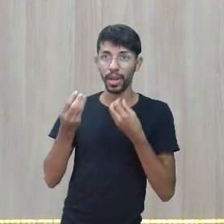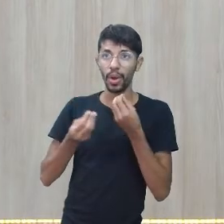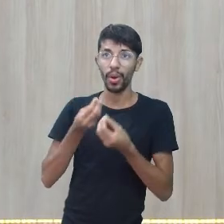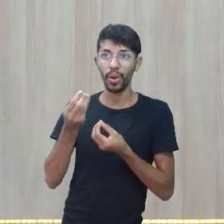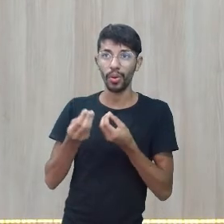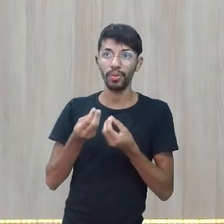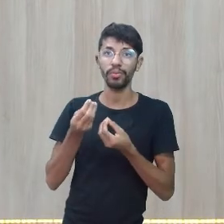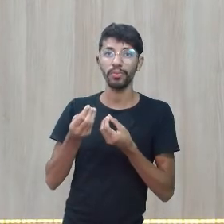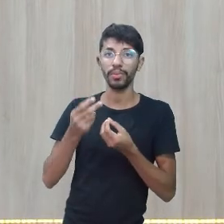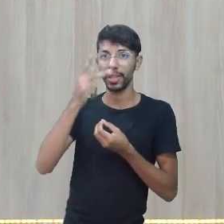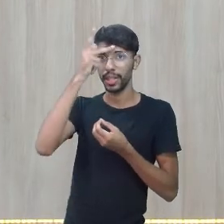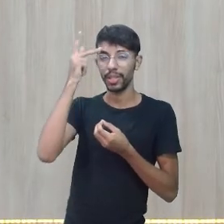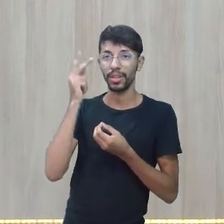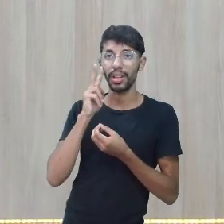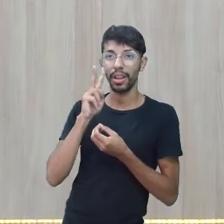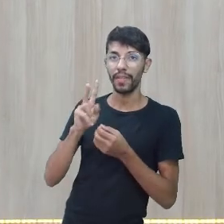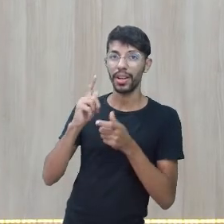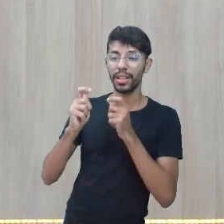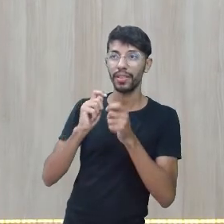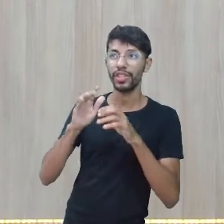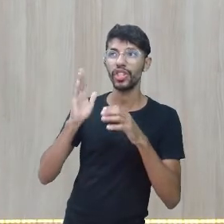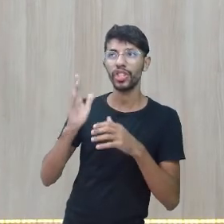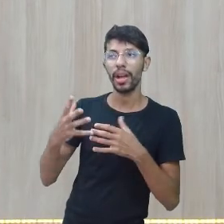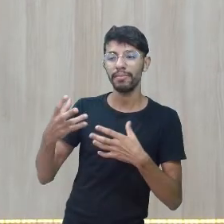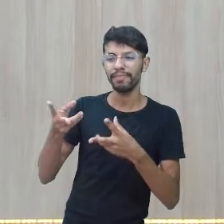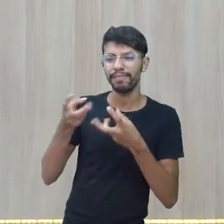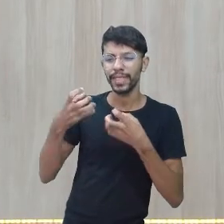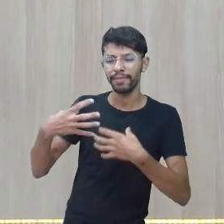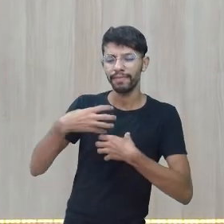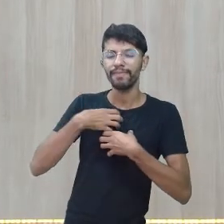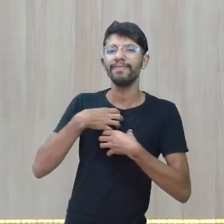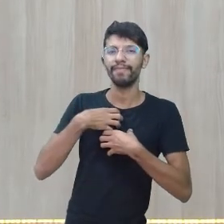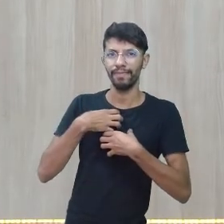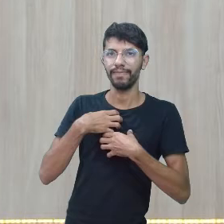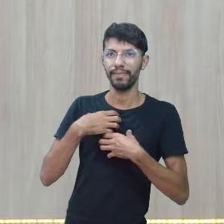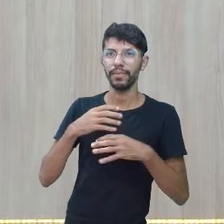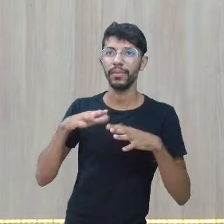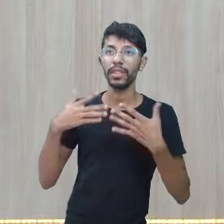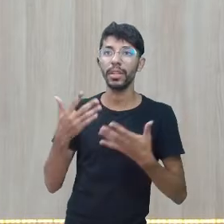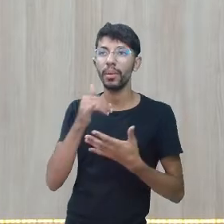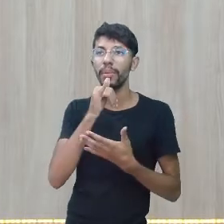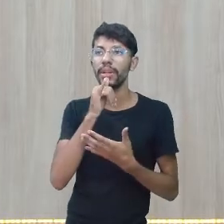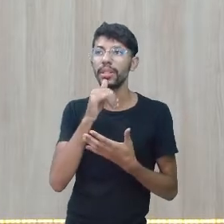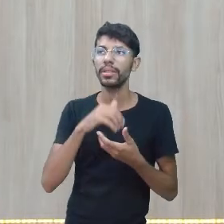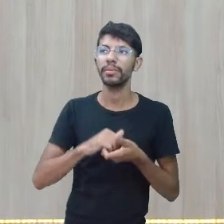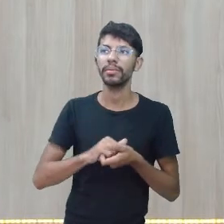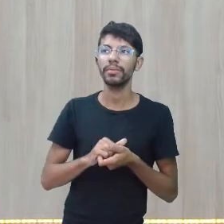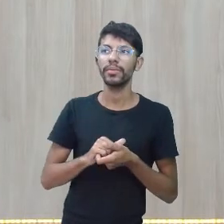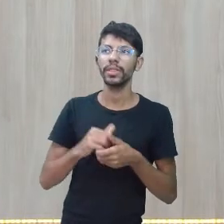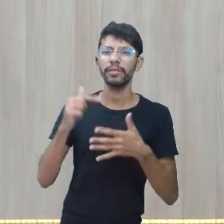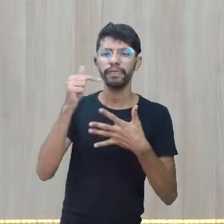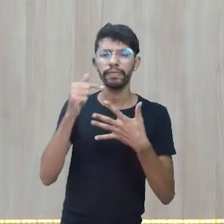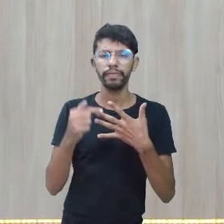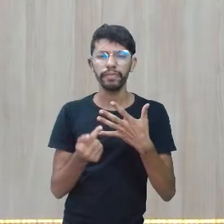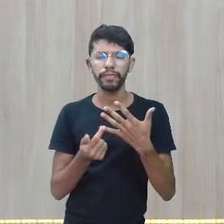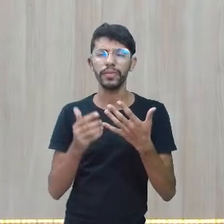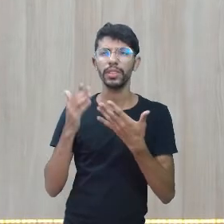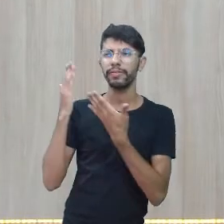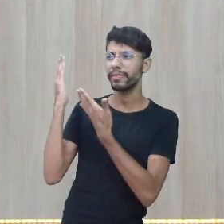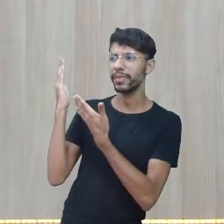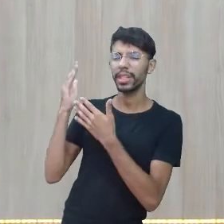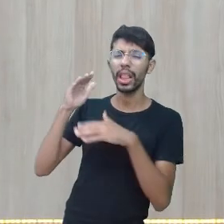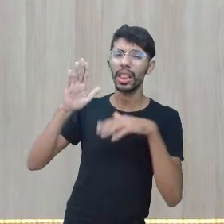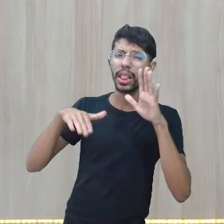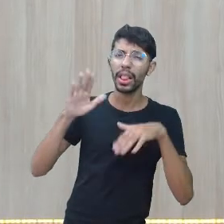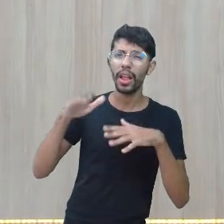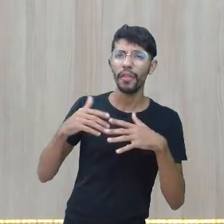telespectadora, já fiz essa inferência. Então, pode ser que no vídeo, Clarice diga essas coisas, esses adjetivos, com muito mais naturalidade,